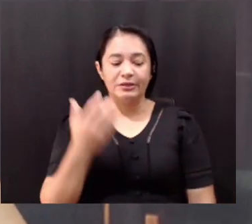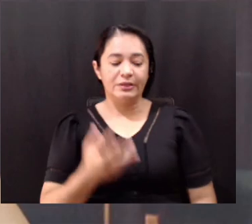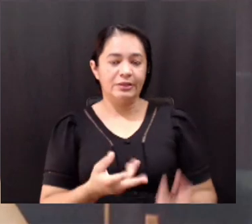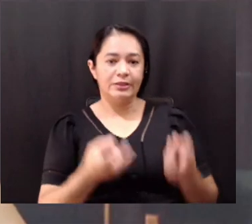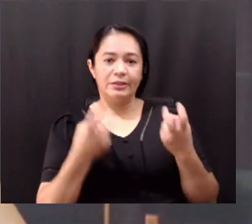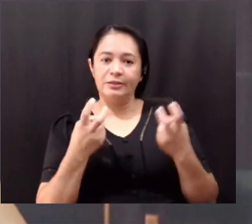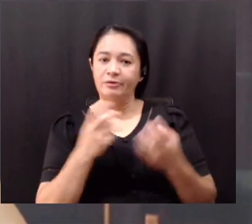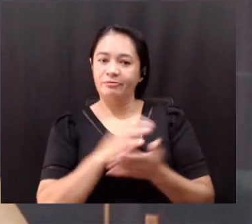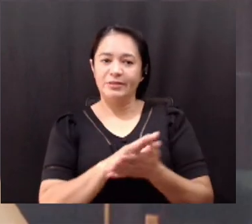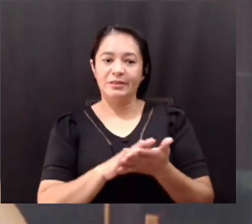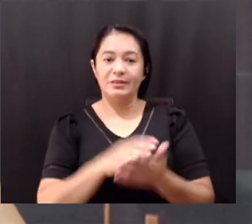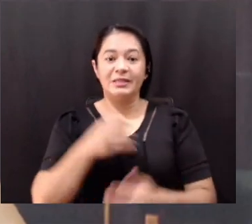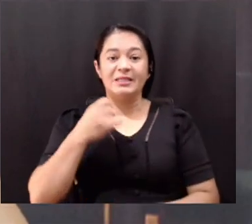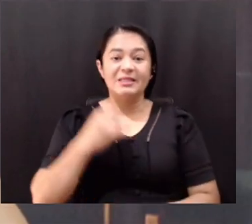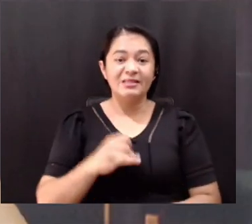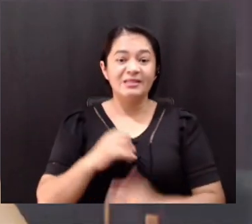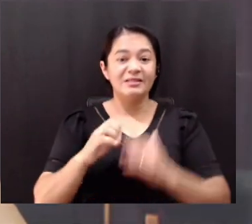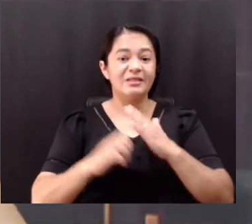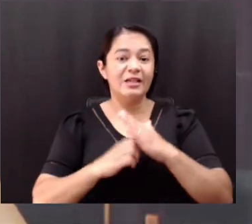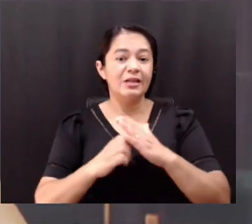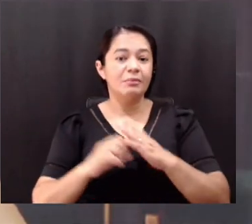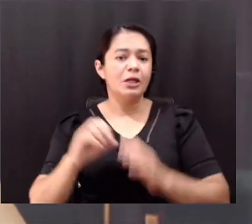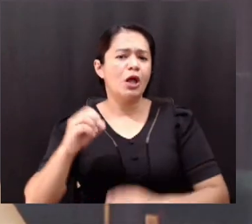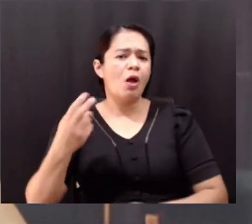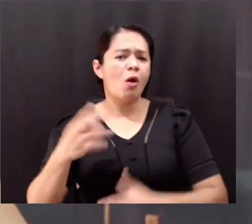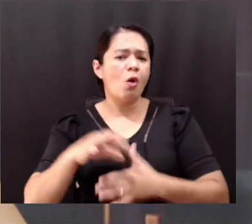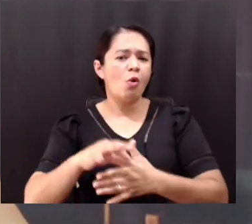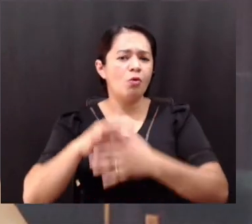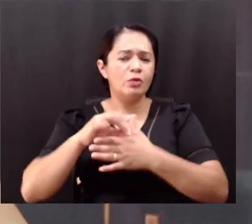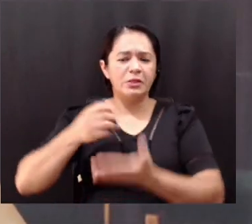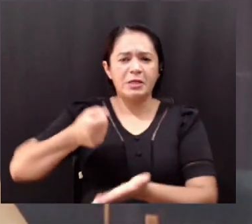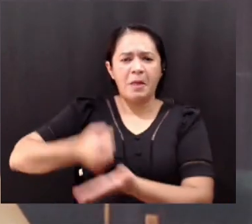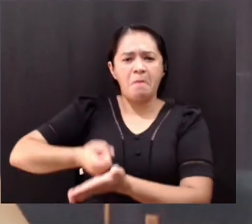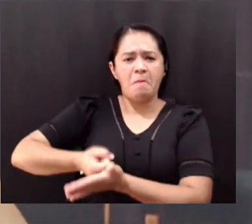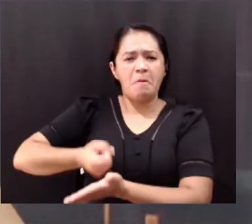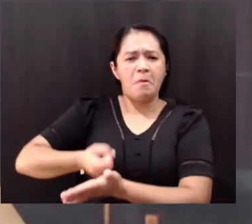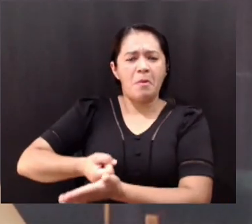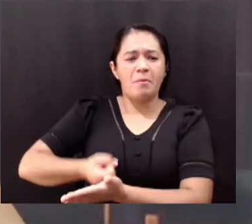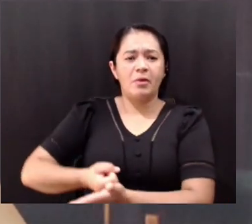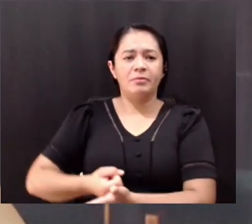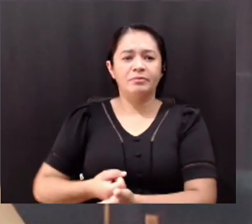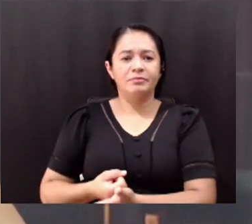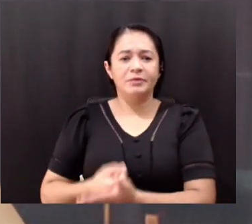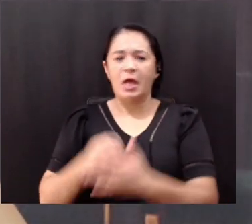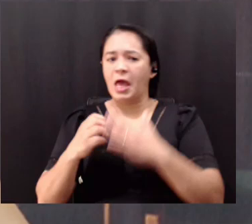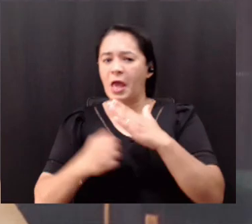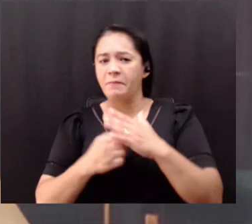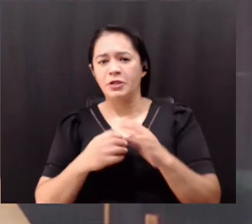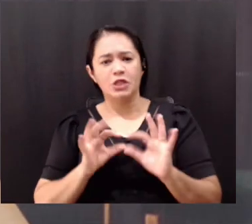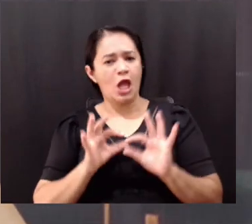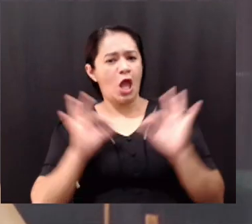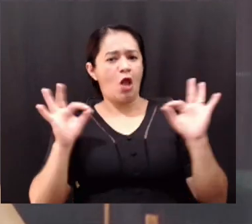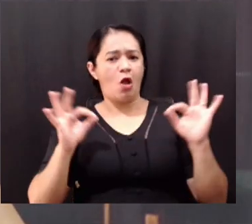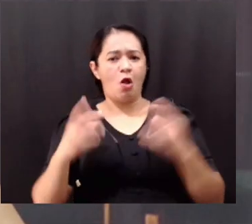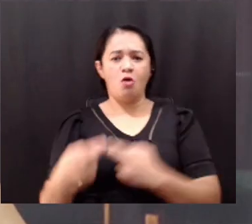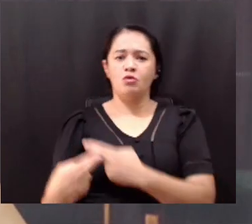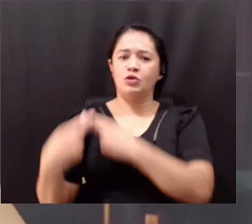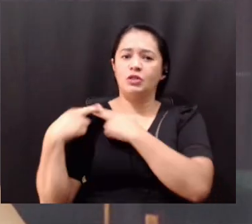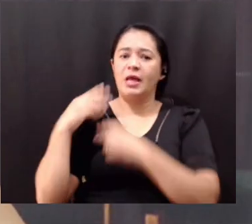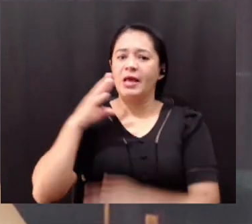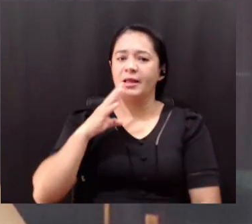empresa ou se é o líder. Então, como essa pergunta, não, a empresa é ótima, o dono é muito legal, mas o meu